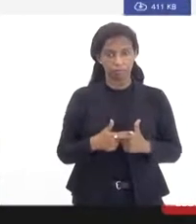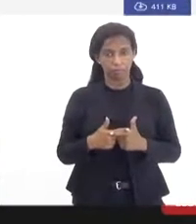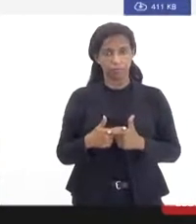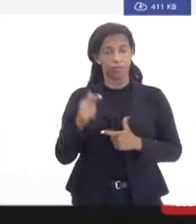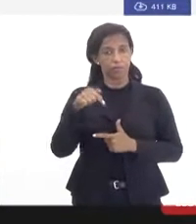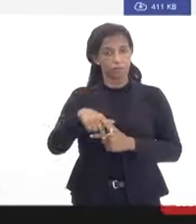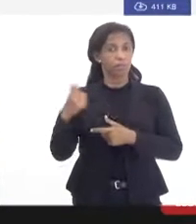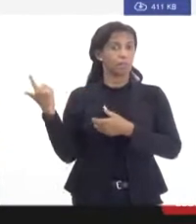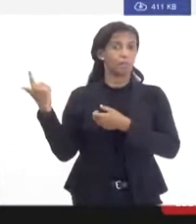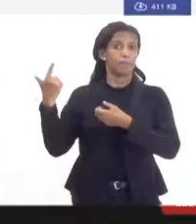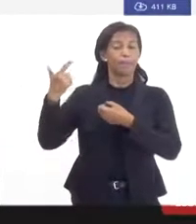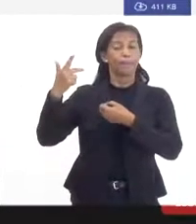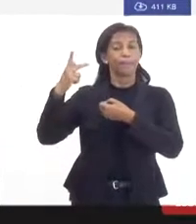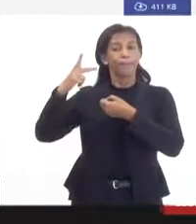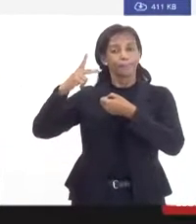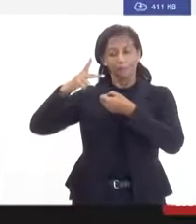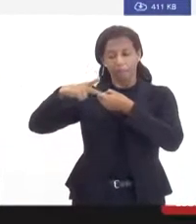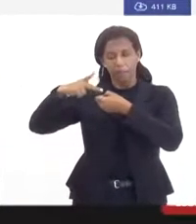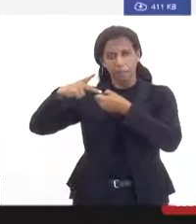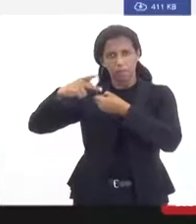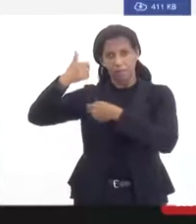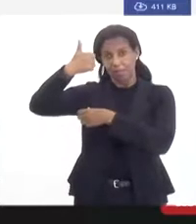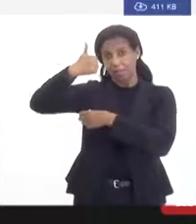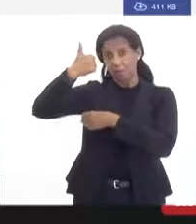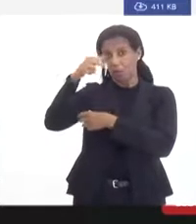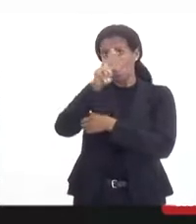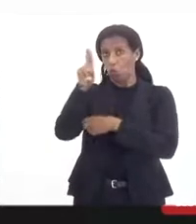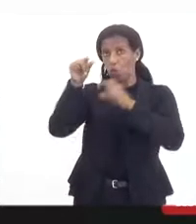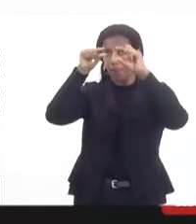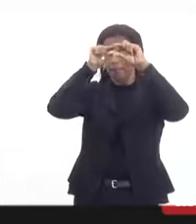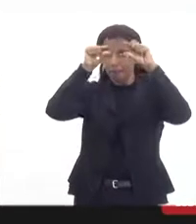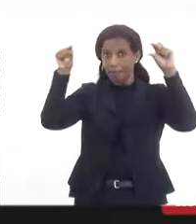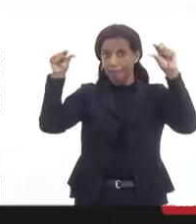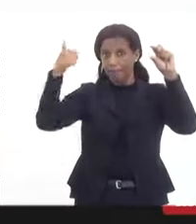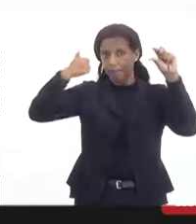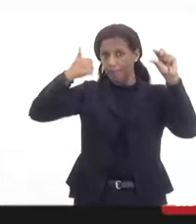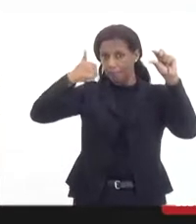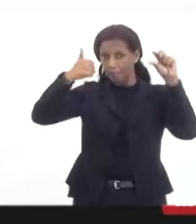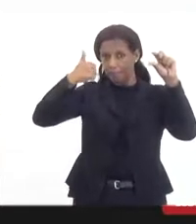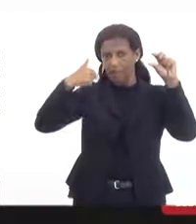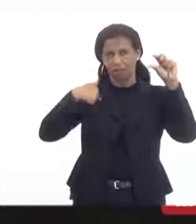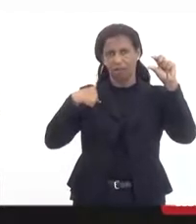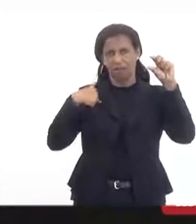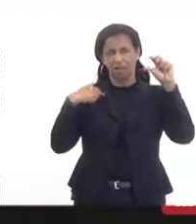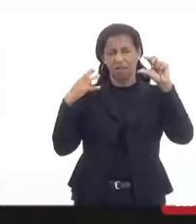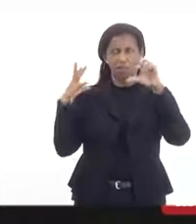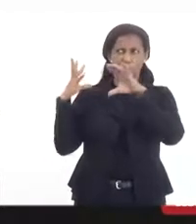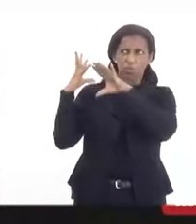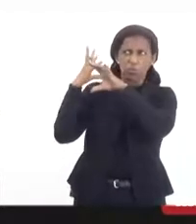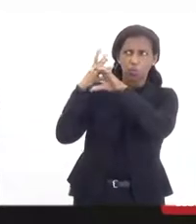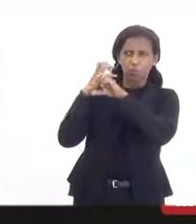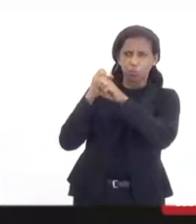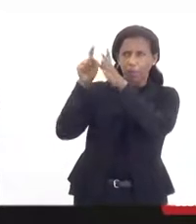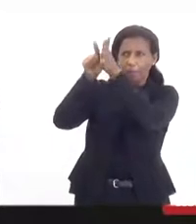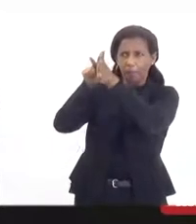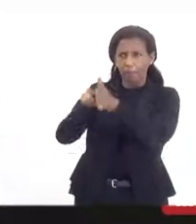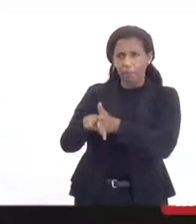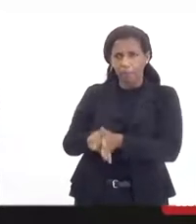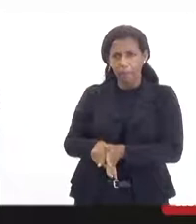da Petrobras ser a primeira empresa, né, fiz então um levantamento específico para a Petrobras que